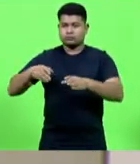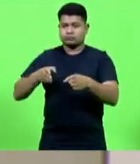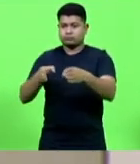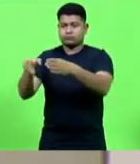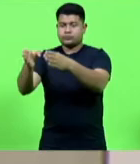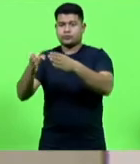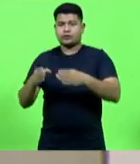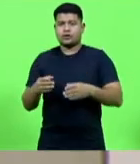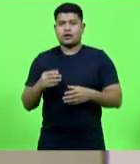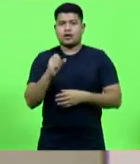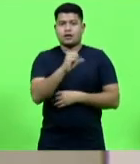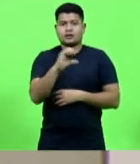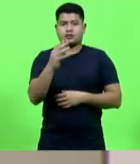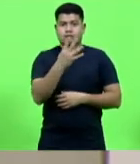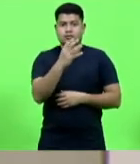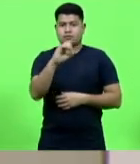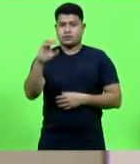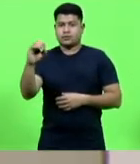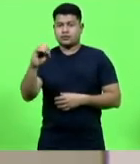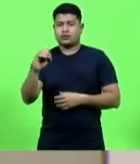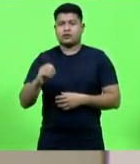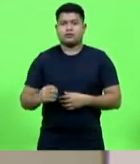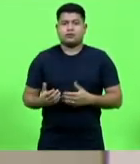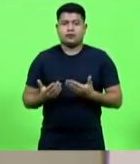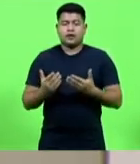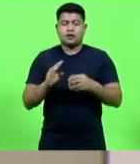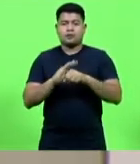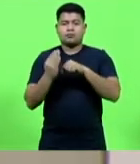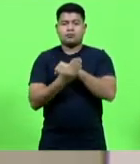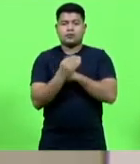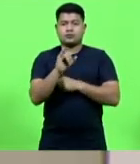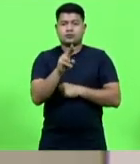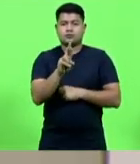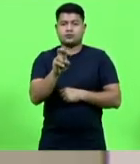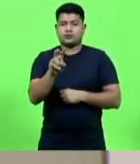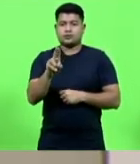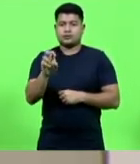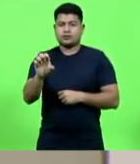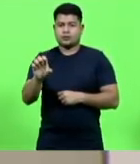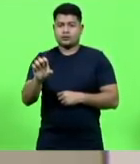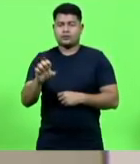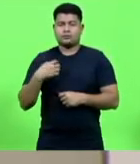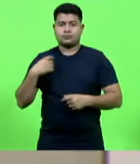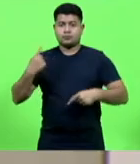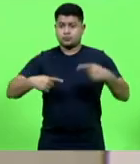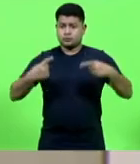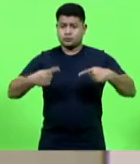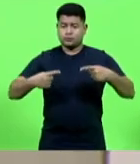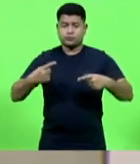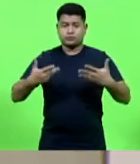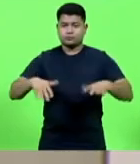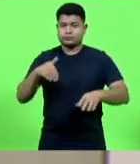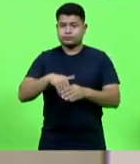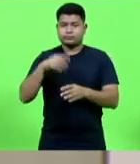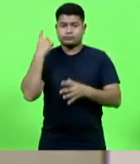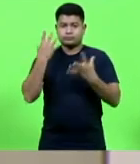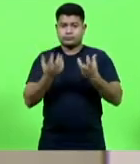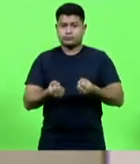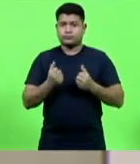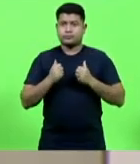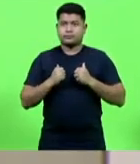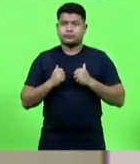Jurerê e Adaniela. Em discussão. Não havendo quem queira discutir, em votação. Deputados que aprovam, permaneçam como se encontra.